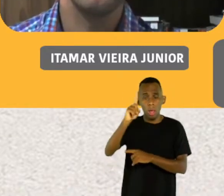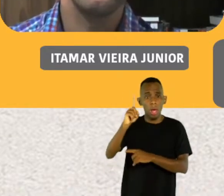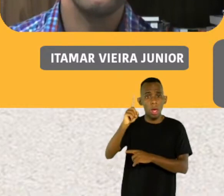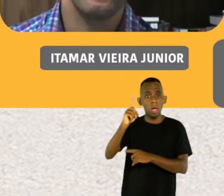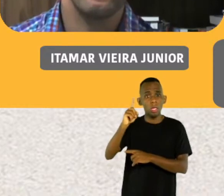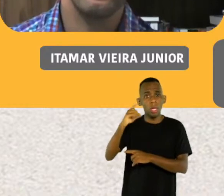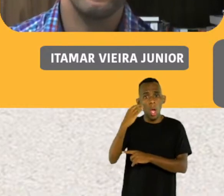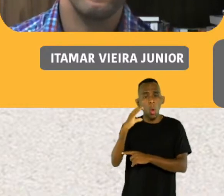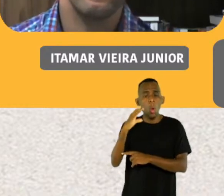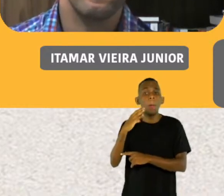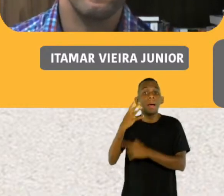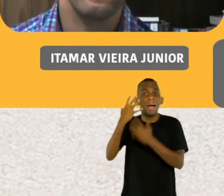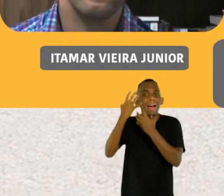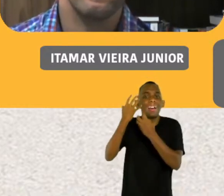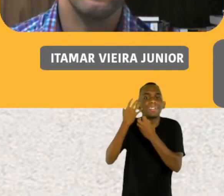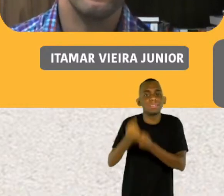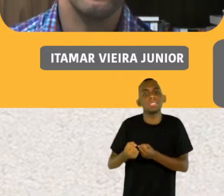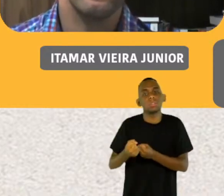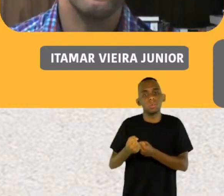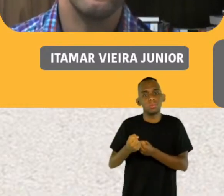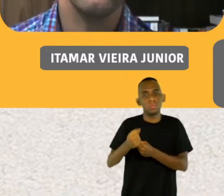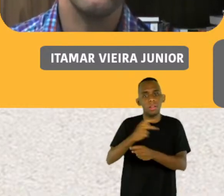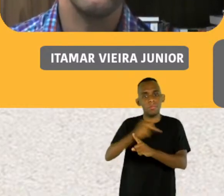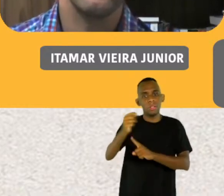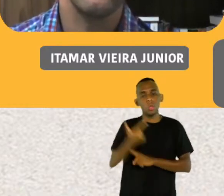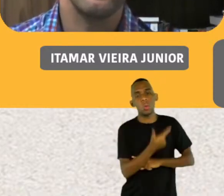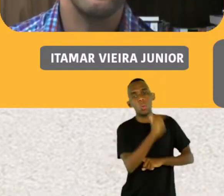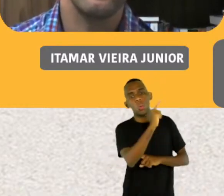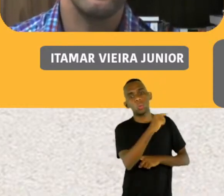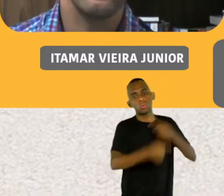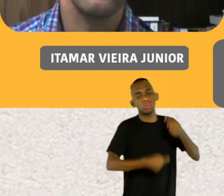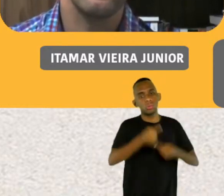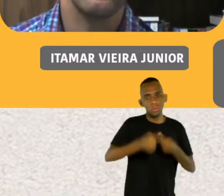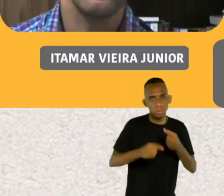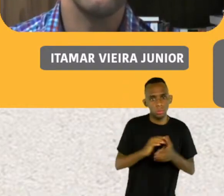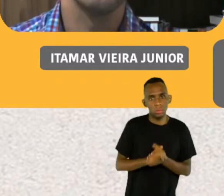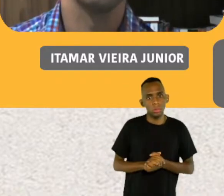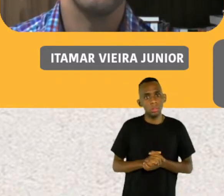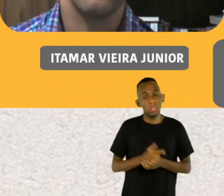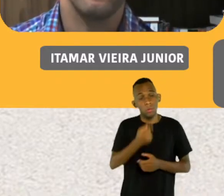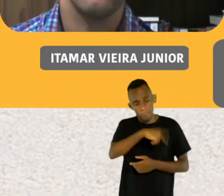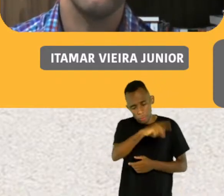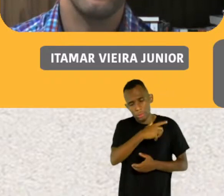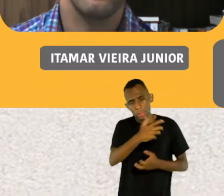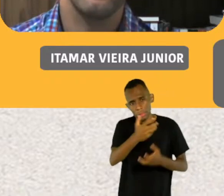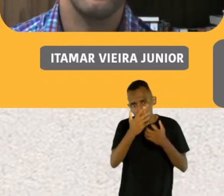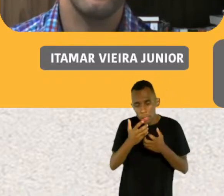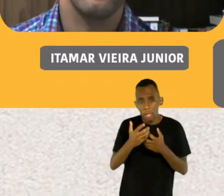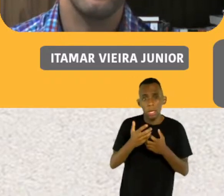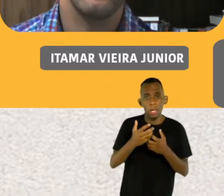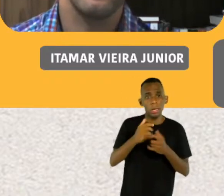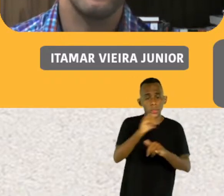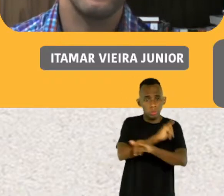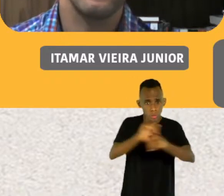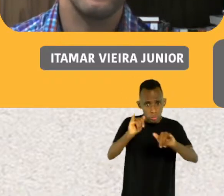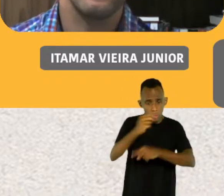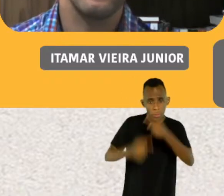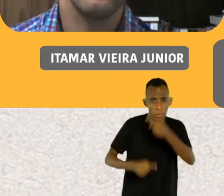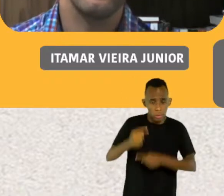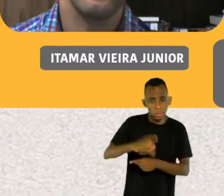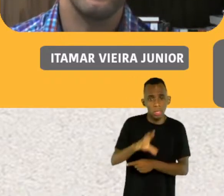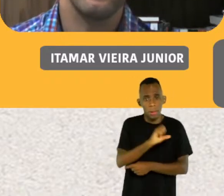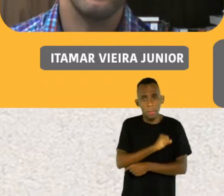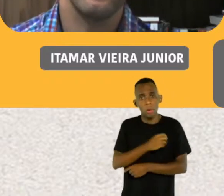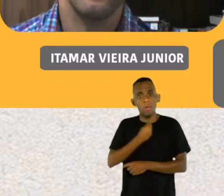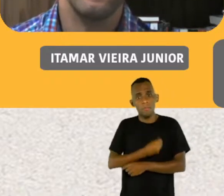olha, vocês elegeram a política do amor e da vida, paz, justiça social e